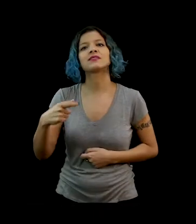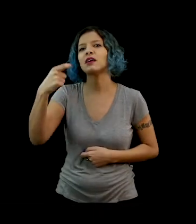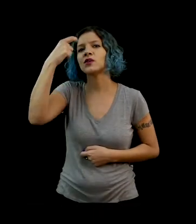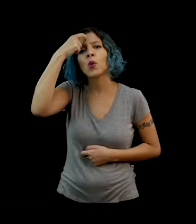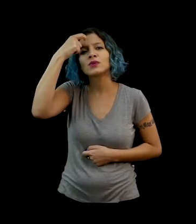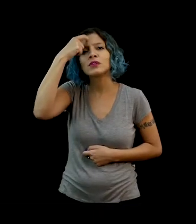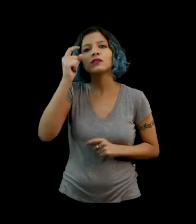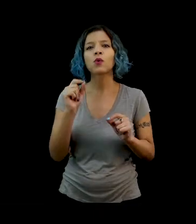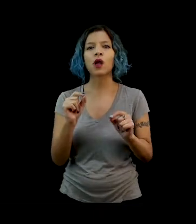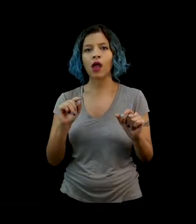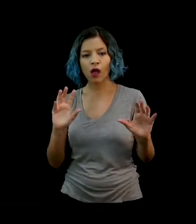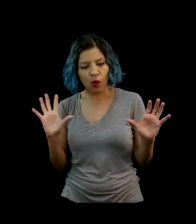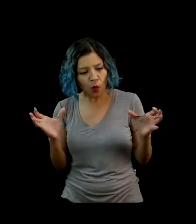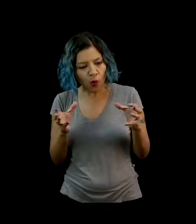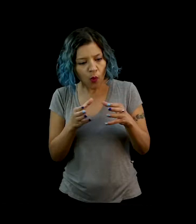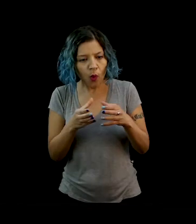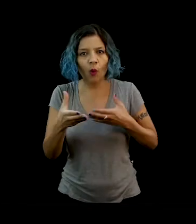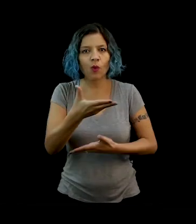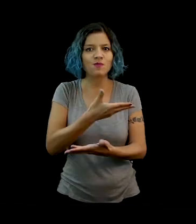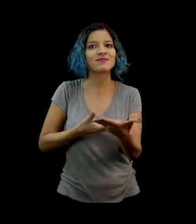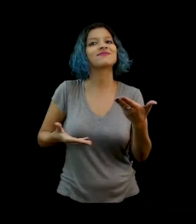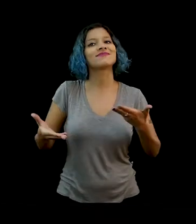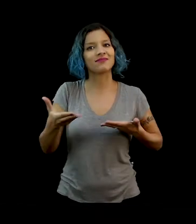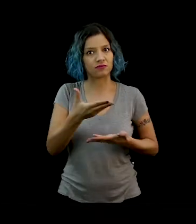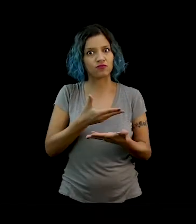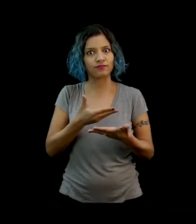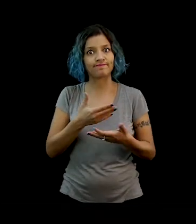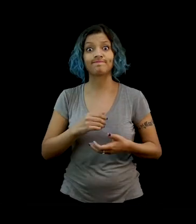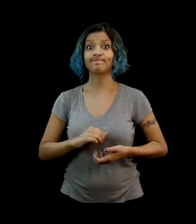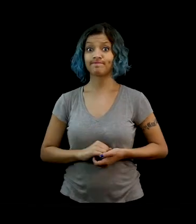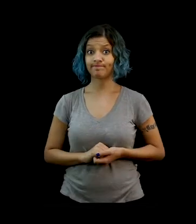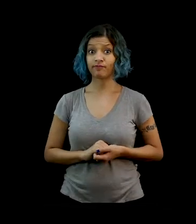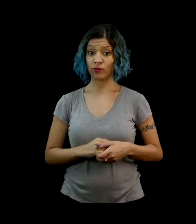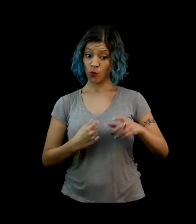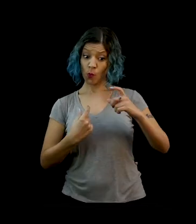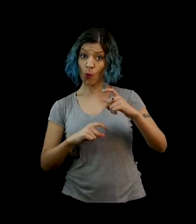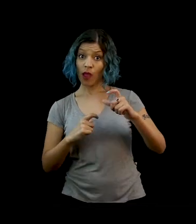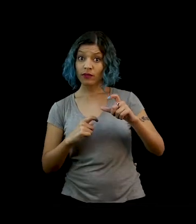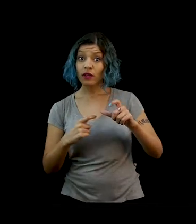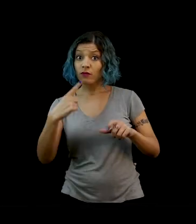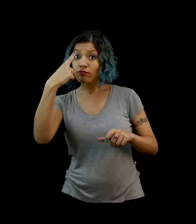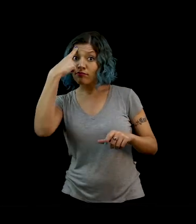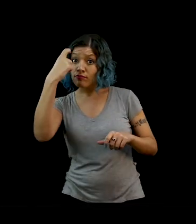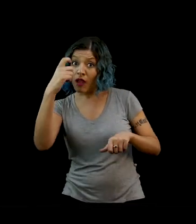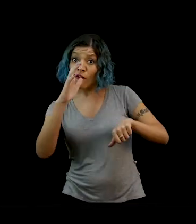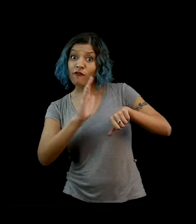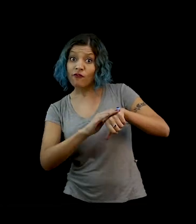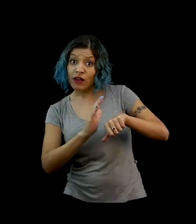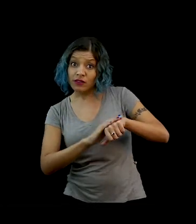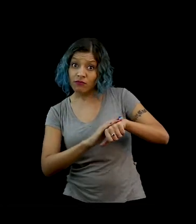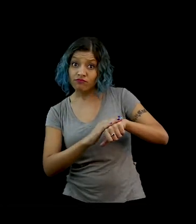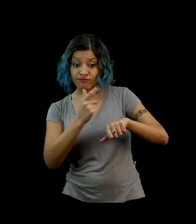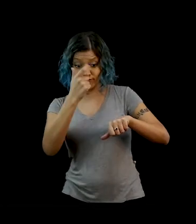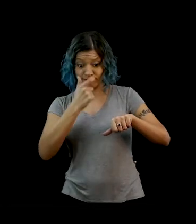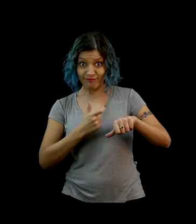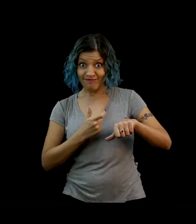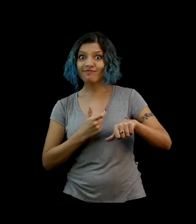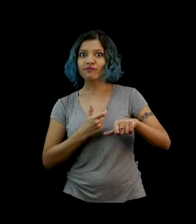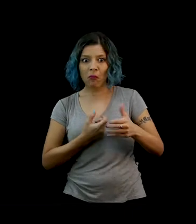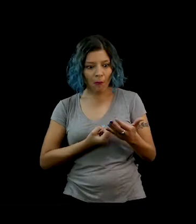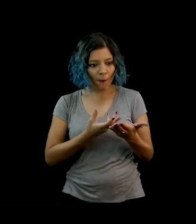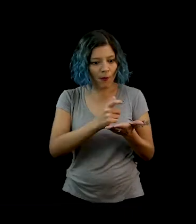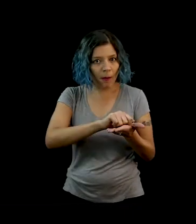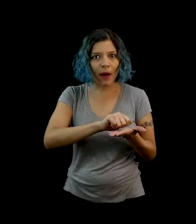de quadrinhos hoje no Brasil ela Traz essa sensação de que você não está sozinho e que você